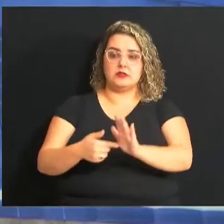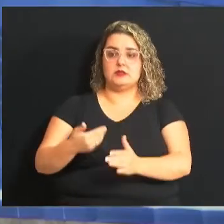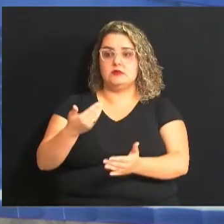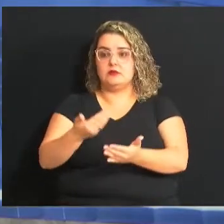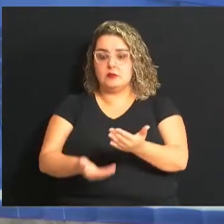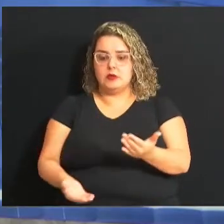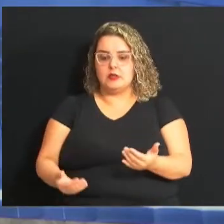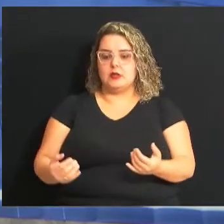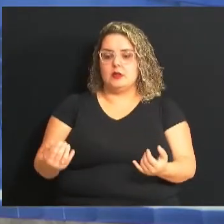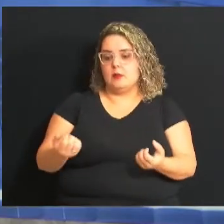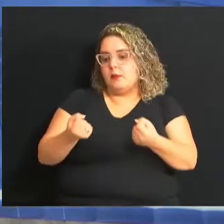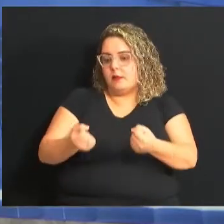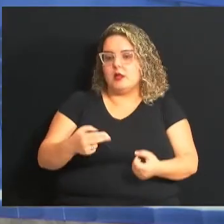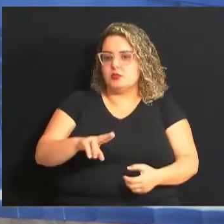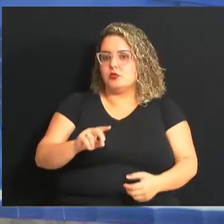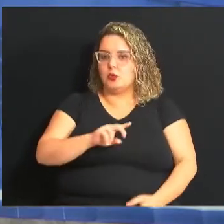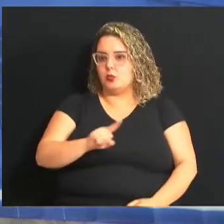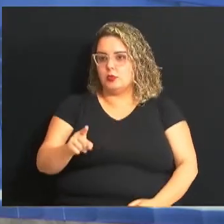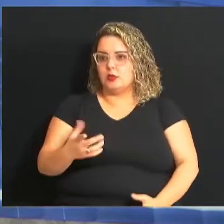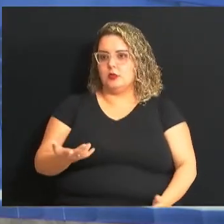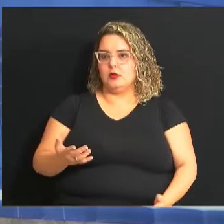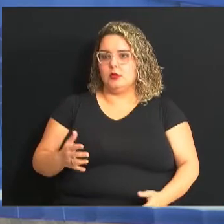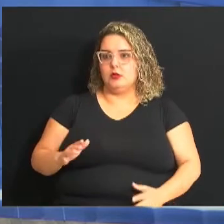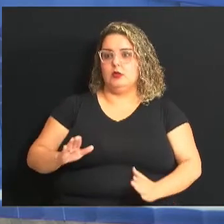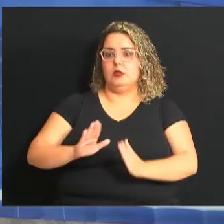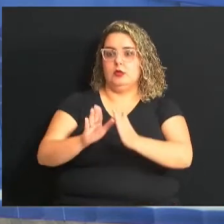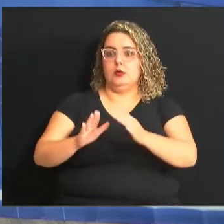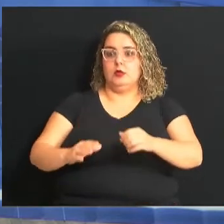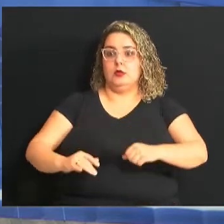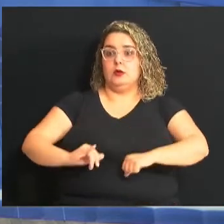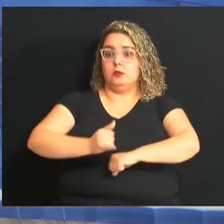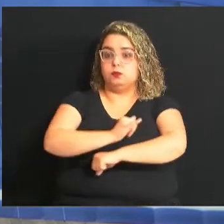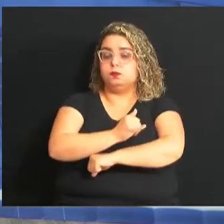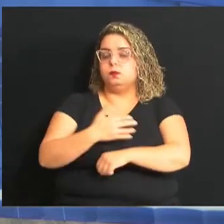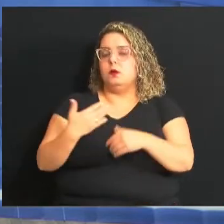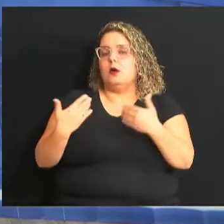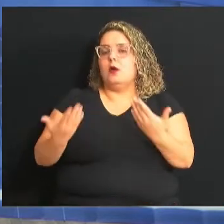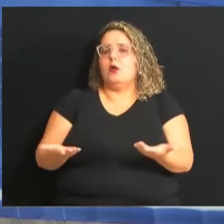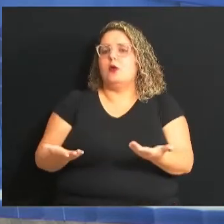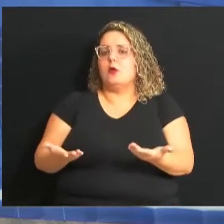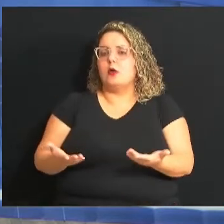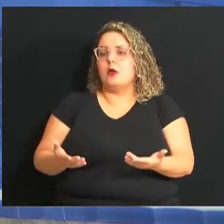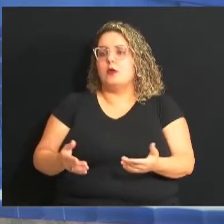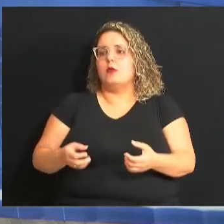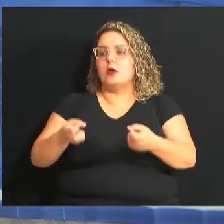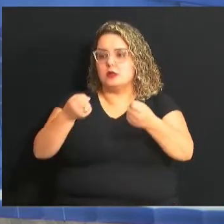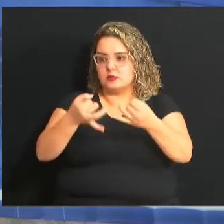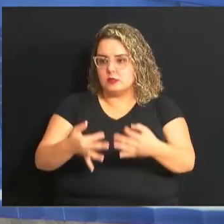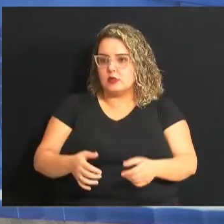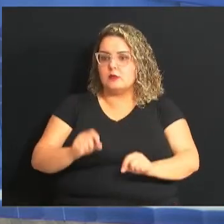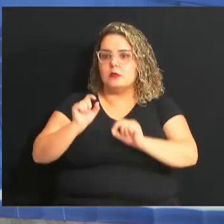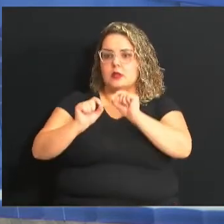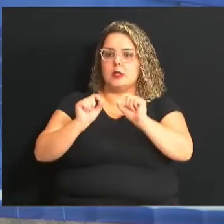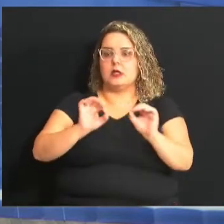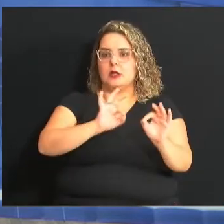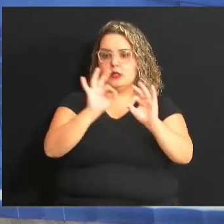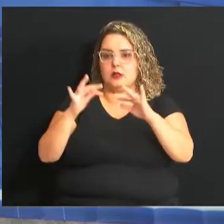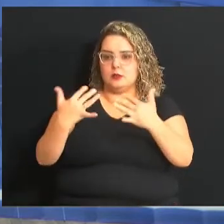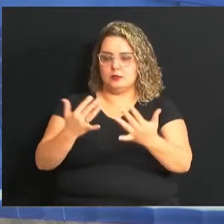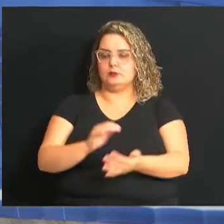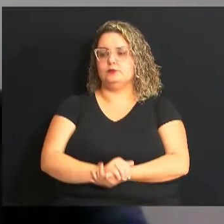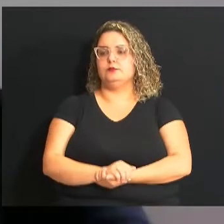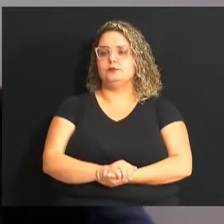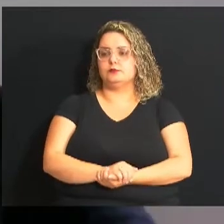querendo aí, enfrentando a obesidade, querendo perder alguns quilos, qual que é a orientação que você deixa para quem está assistindo a gente nesse momento?